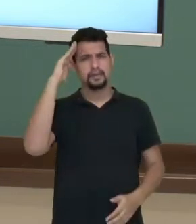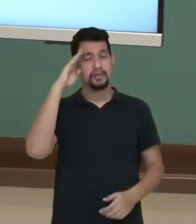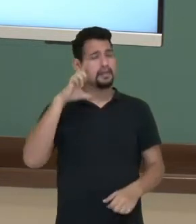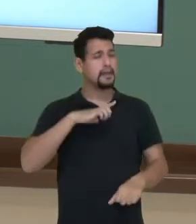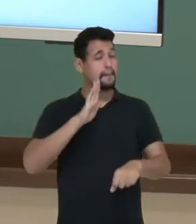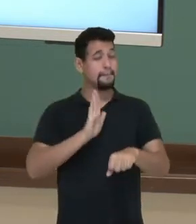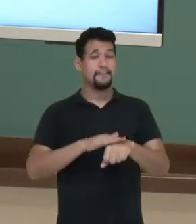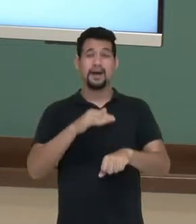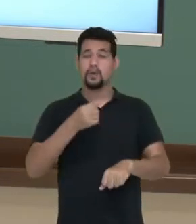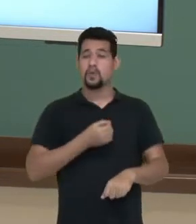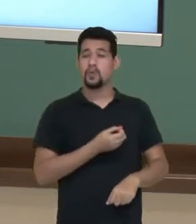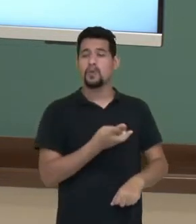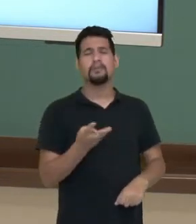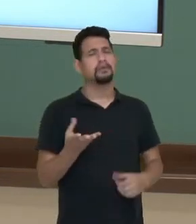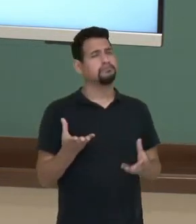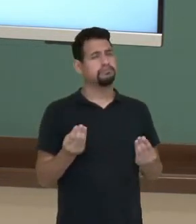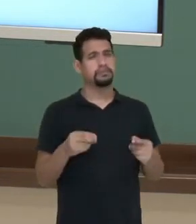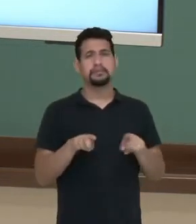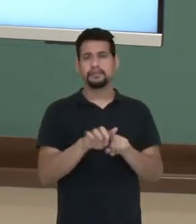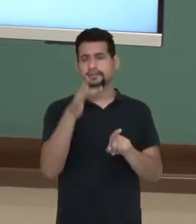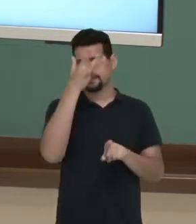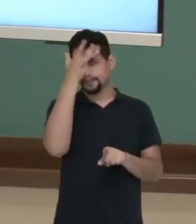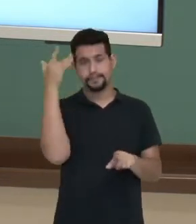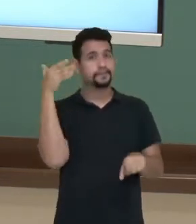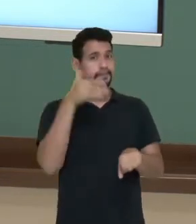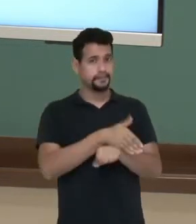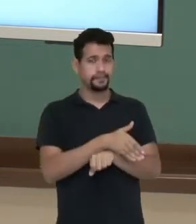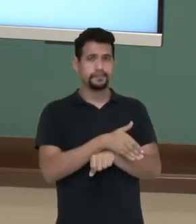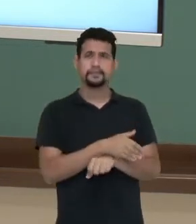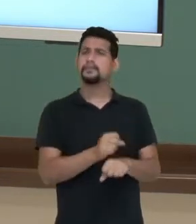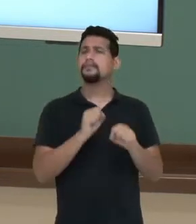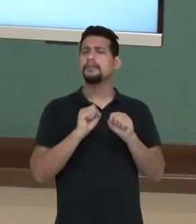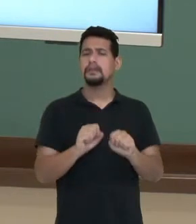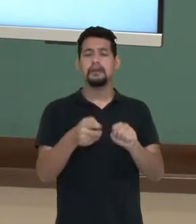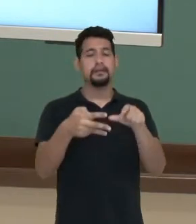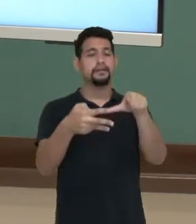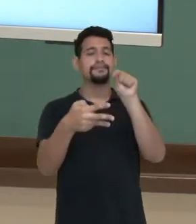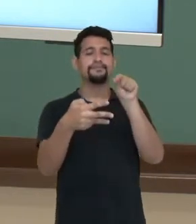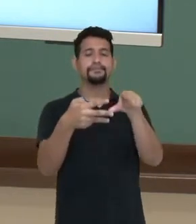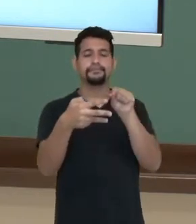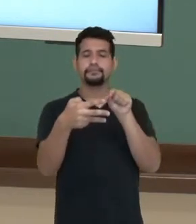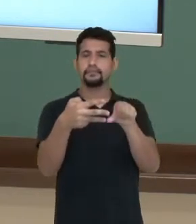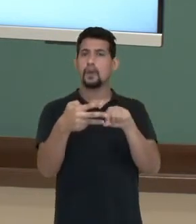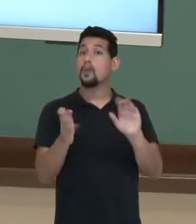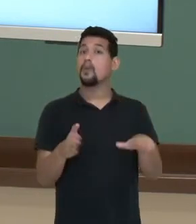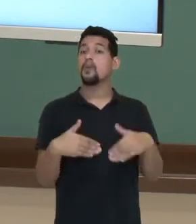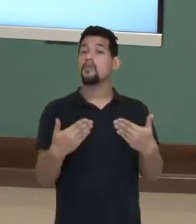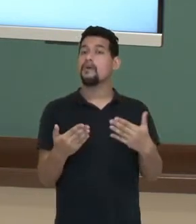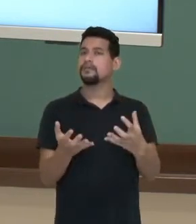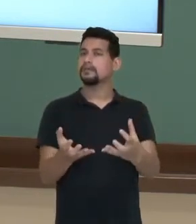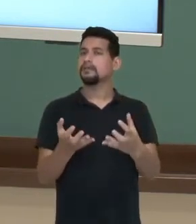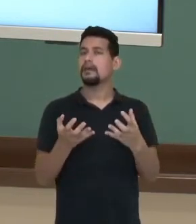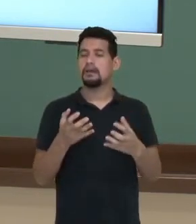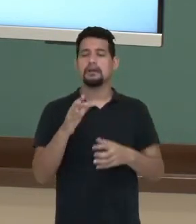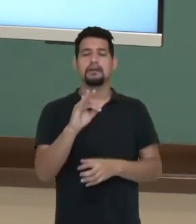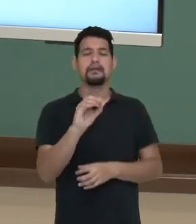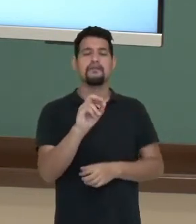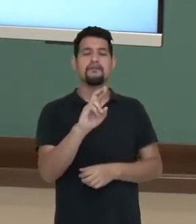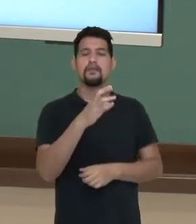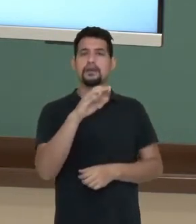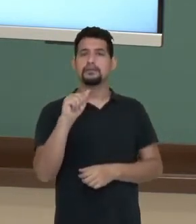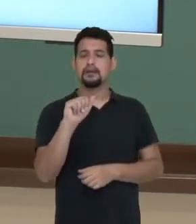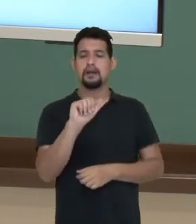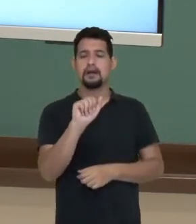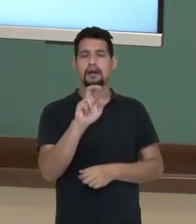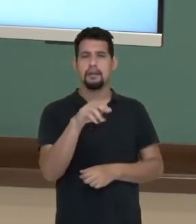efetivo numérico de pessoas. Então você pode selecionar em qual quartel relacionado a qual Força Armada,